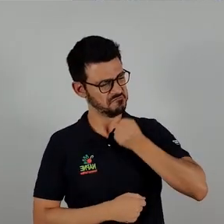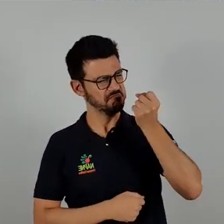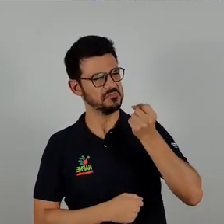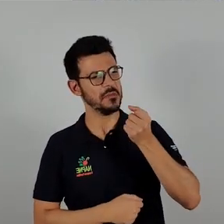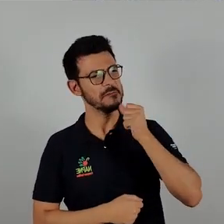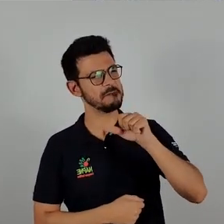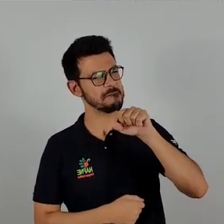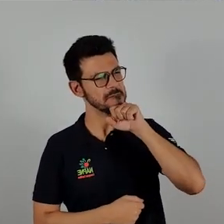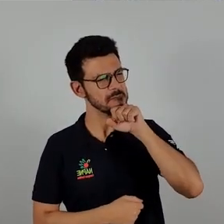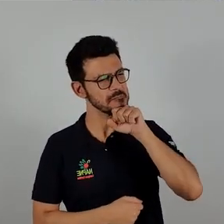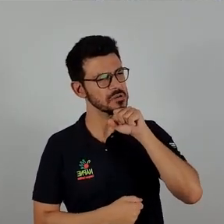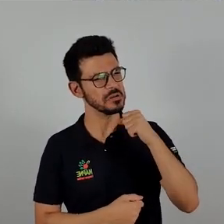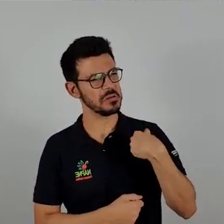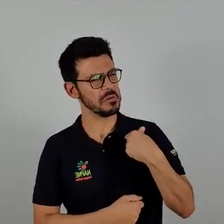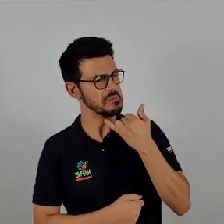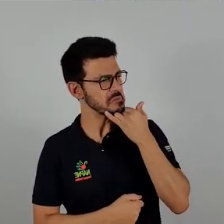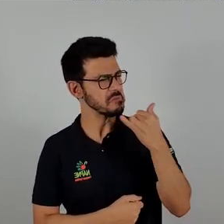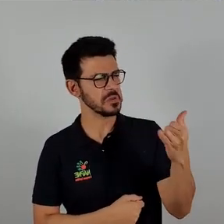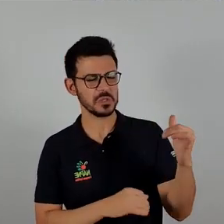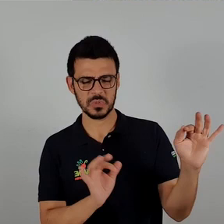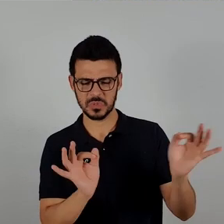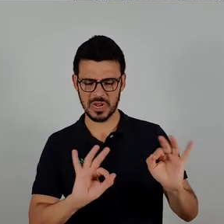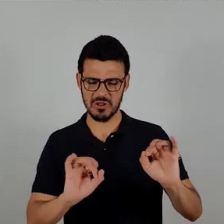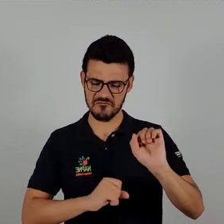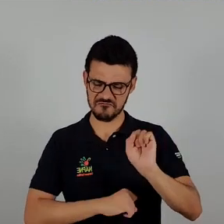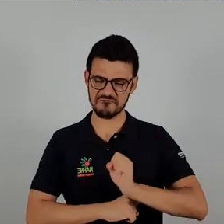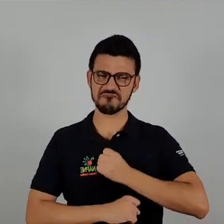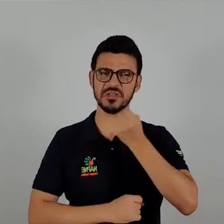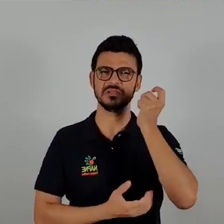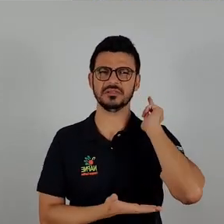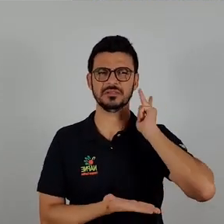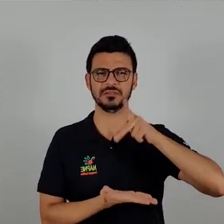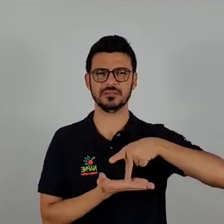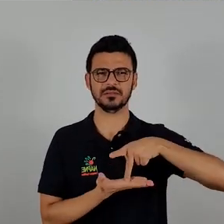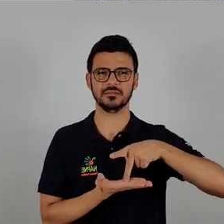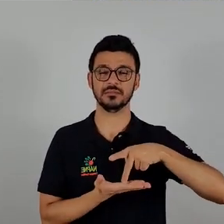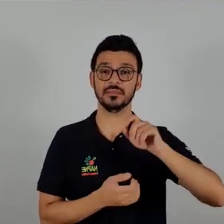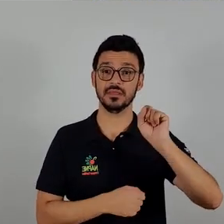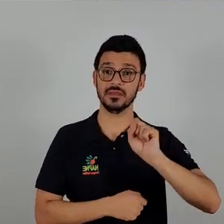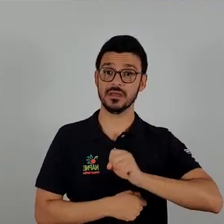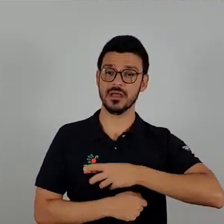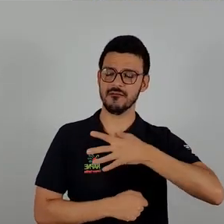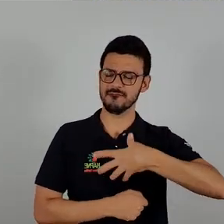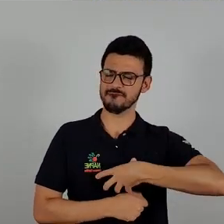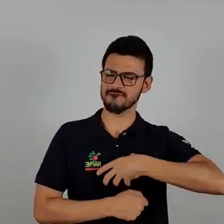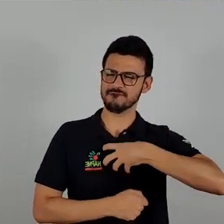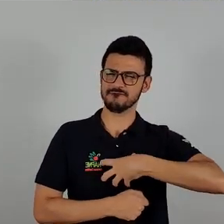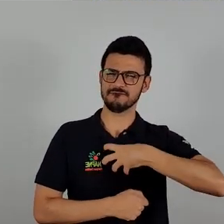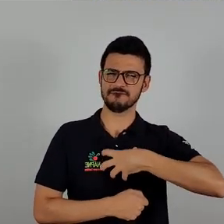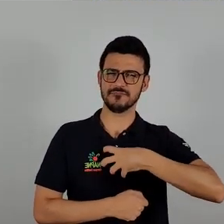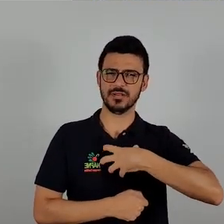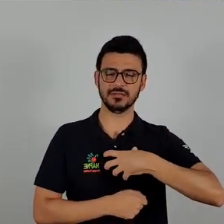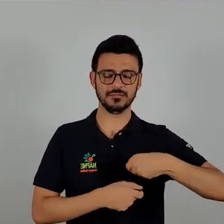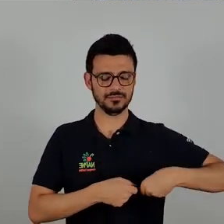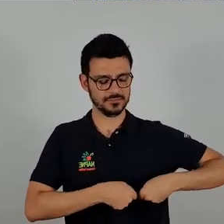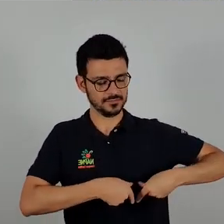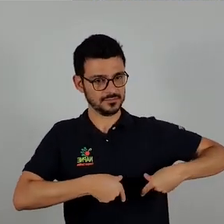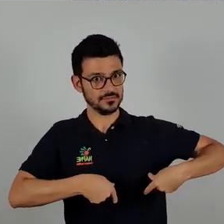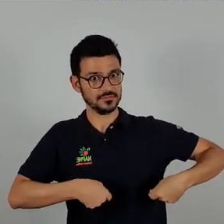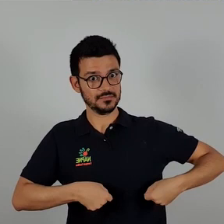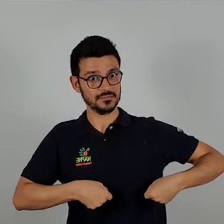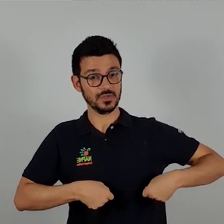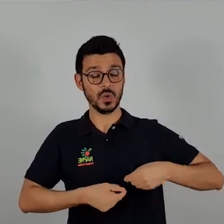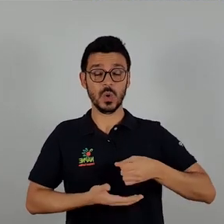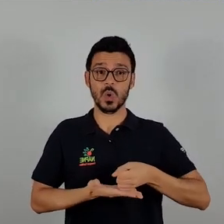da palestra? Então, uma tendinite que não vai sarar nunca, enquanto ela se não perdoar, enquanto ela viver da raiva, pode saber que não vai. Por quê? Porque